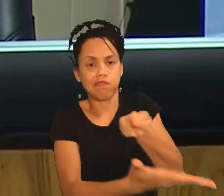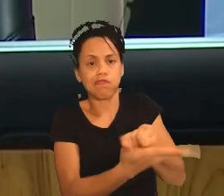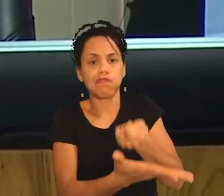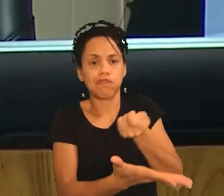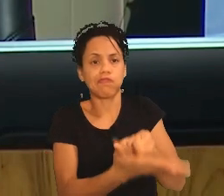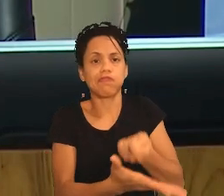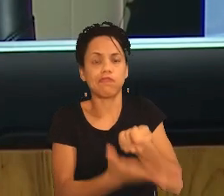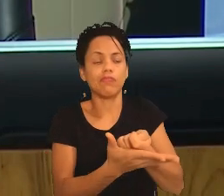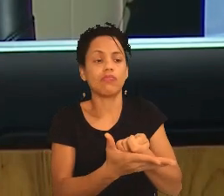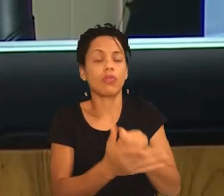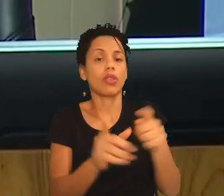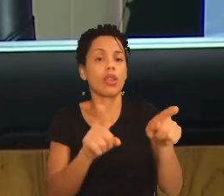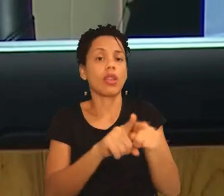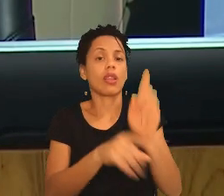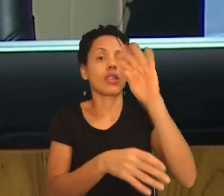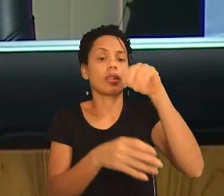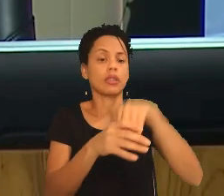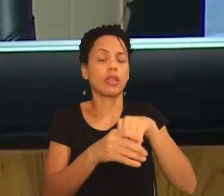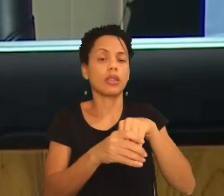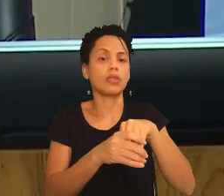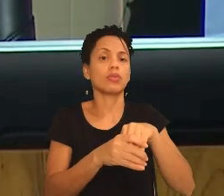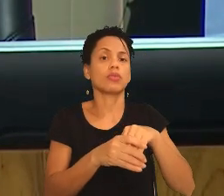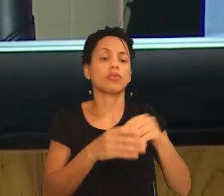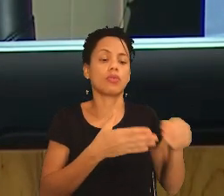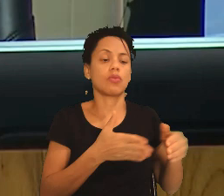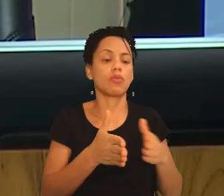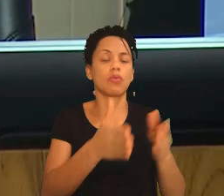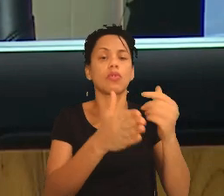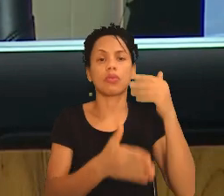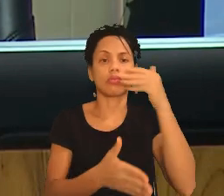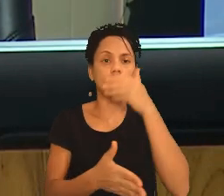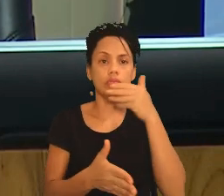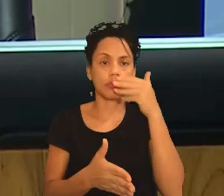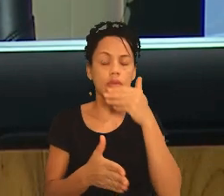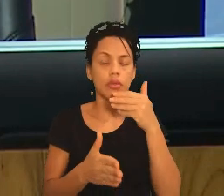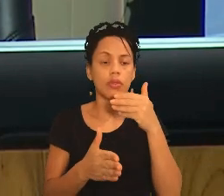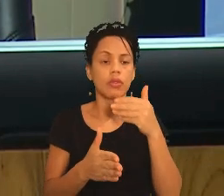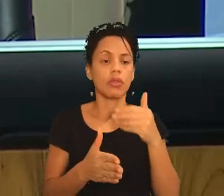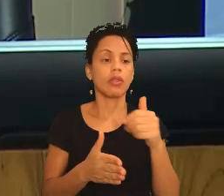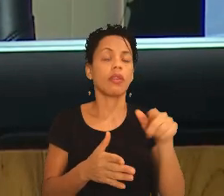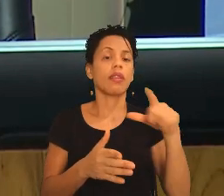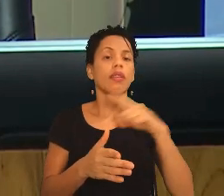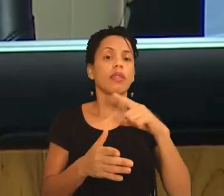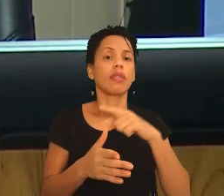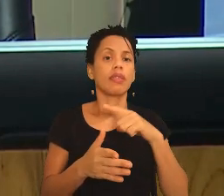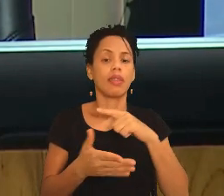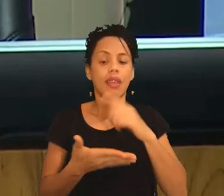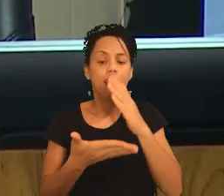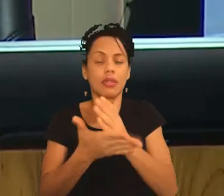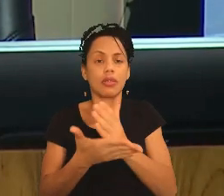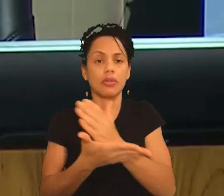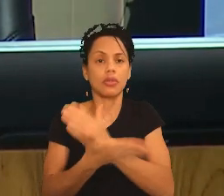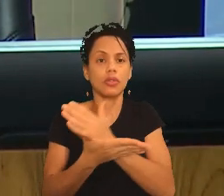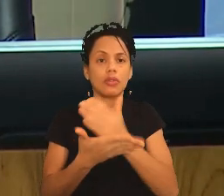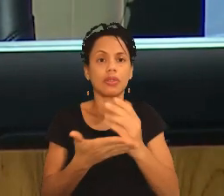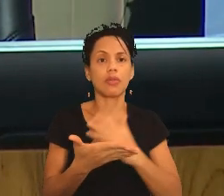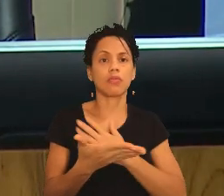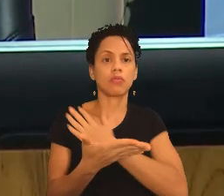trabalhar, né? Trabalho escravo, forçado. Foram criadas várias divisões militares ao longo do Rio Doce e de vários rios